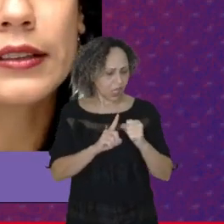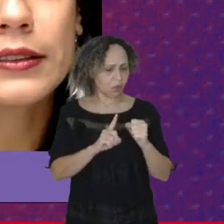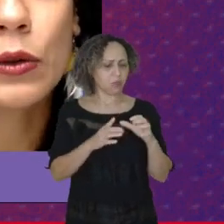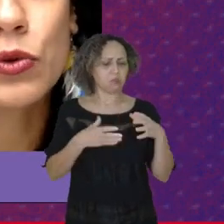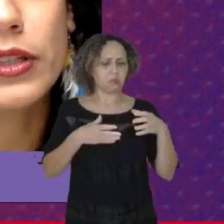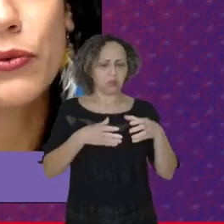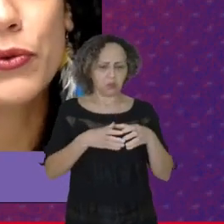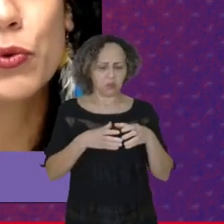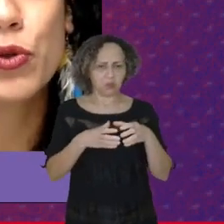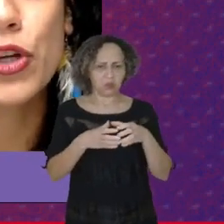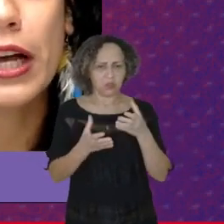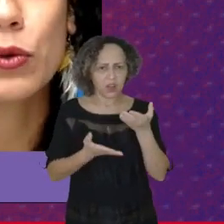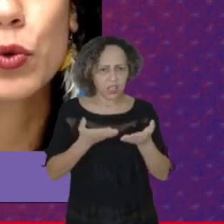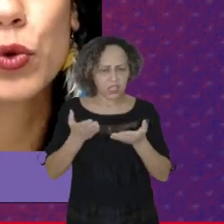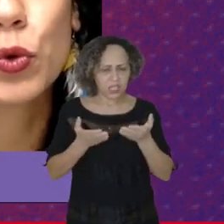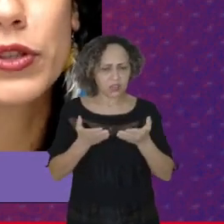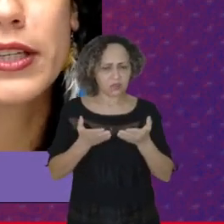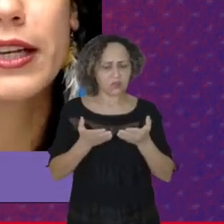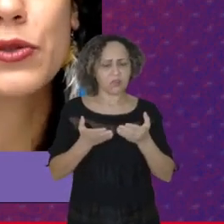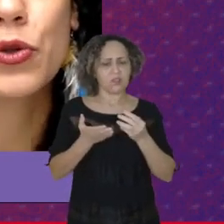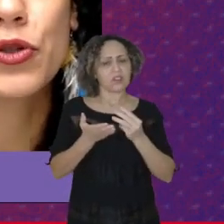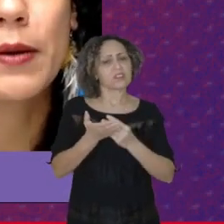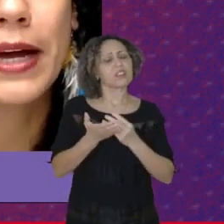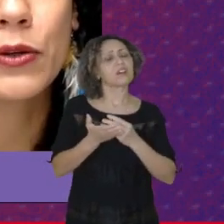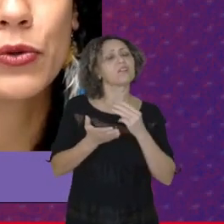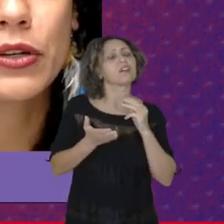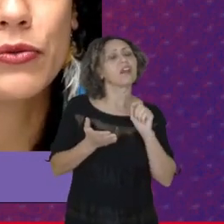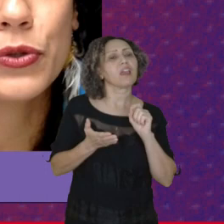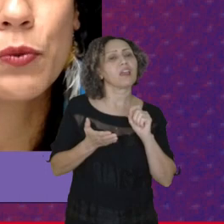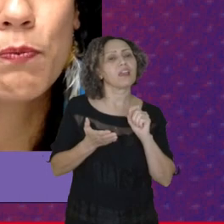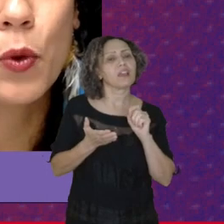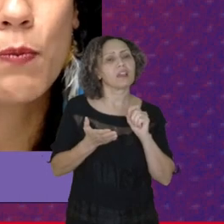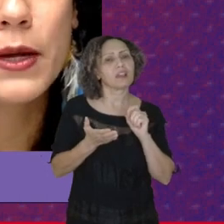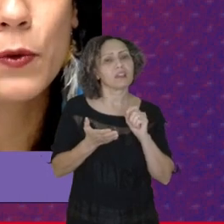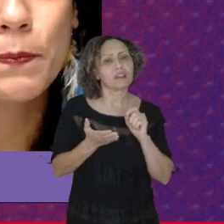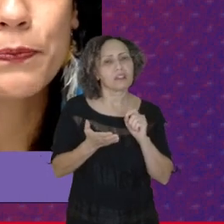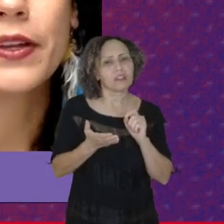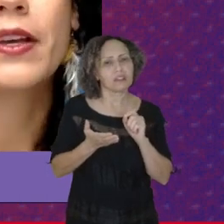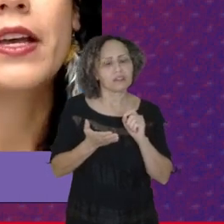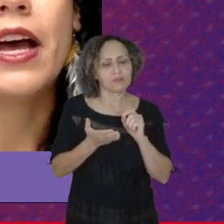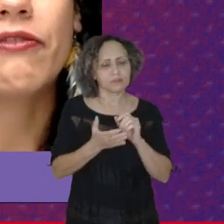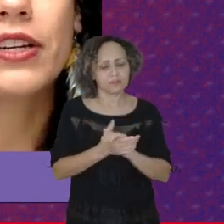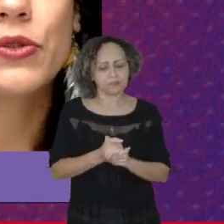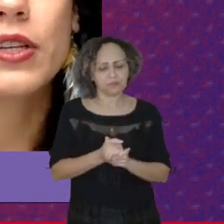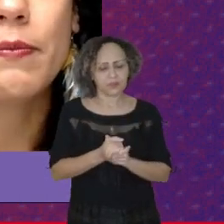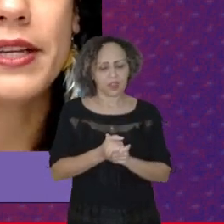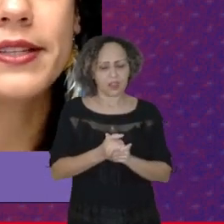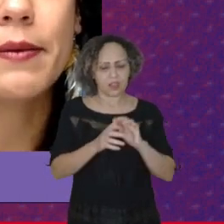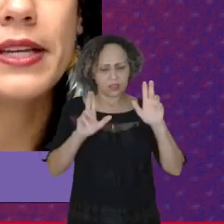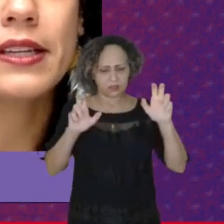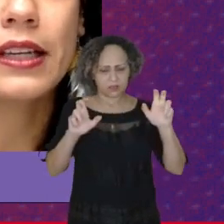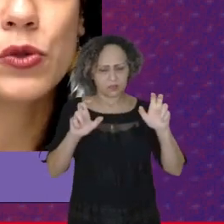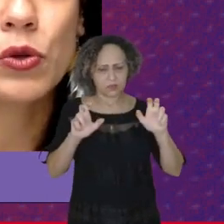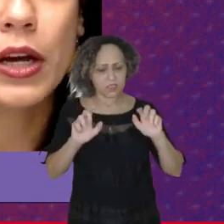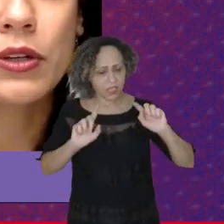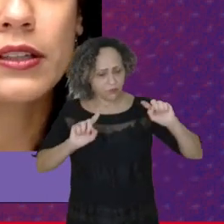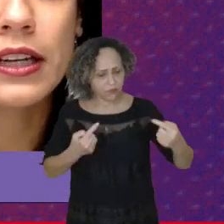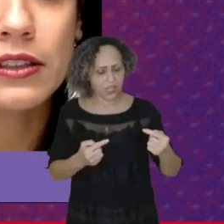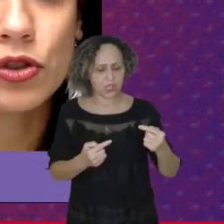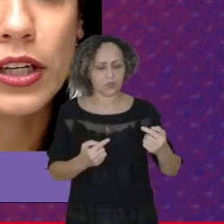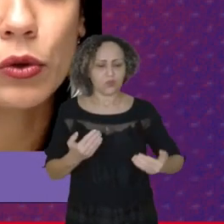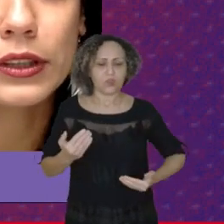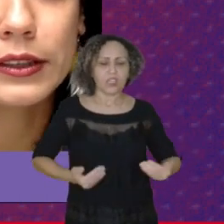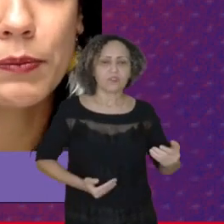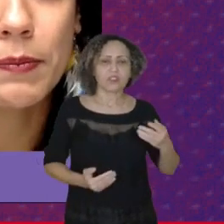com a dissertação Desafio do Diálogo, SUS, as Relações de Trabalho no Serviço Público, Avanços e Limites da Mesa